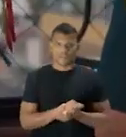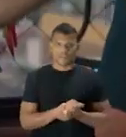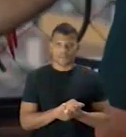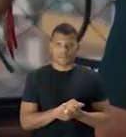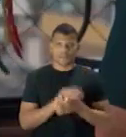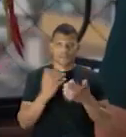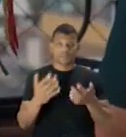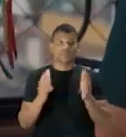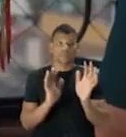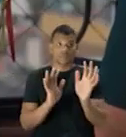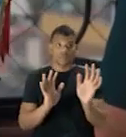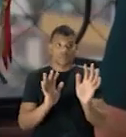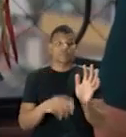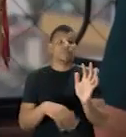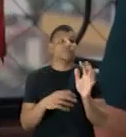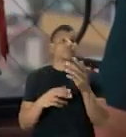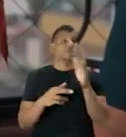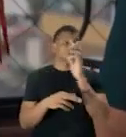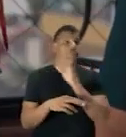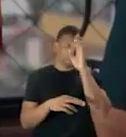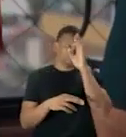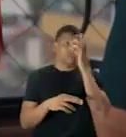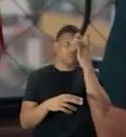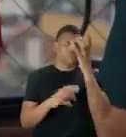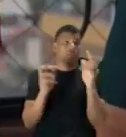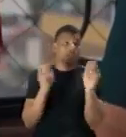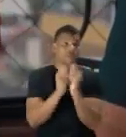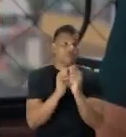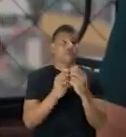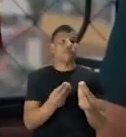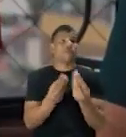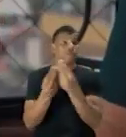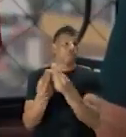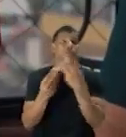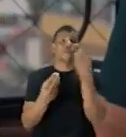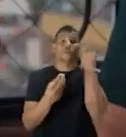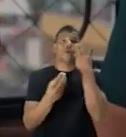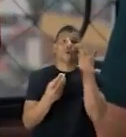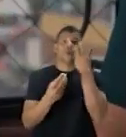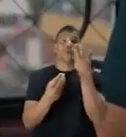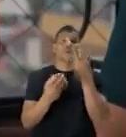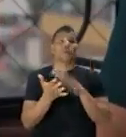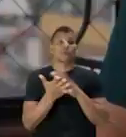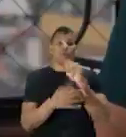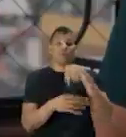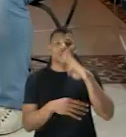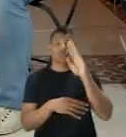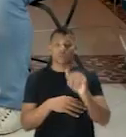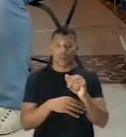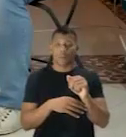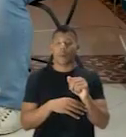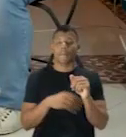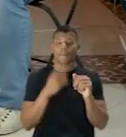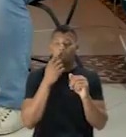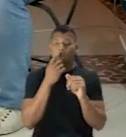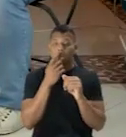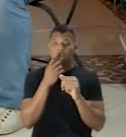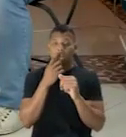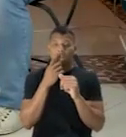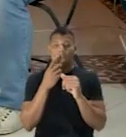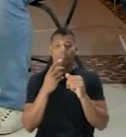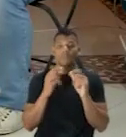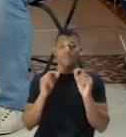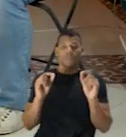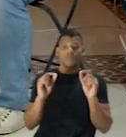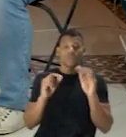Falei, olha só, vou eu almoçar contigo amanhã. Vou te levar, vou cantar pra você o samba do Padeirinho. Te levo o